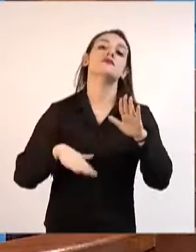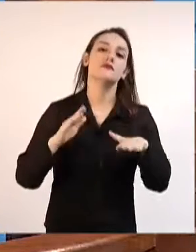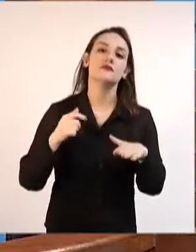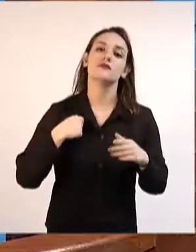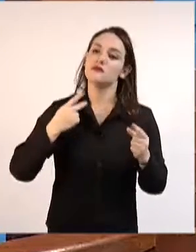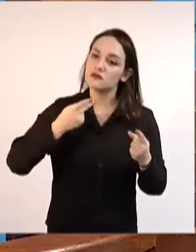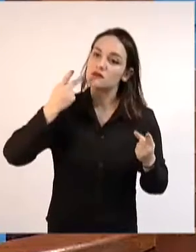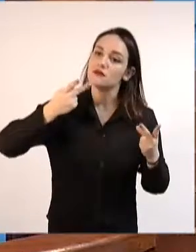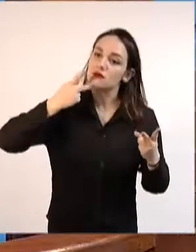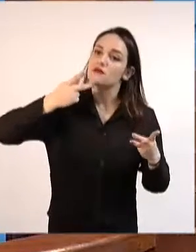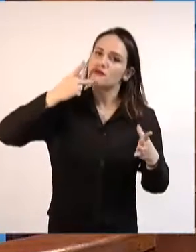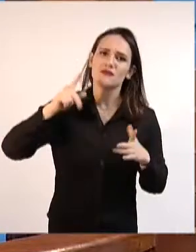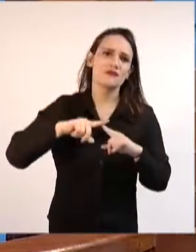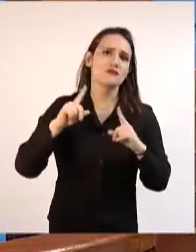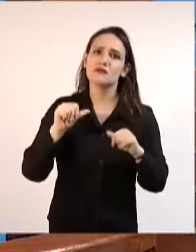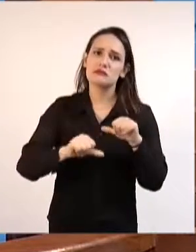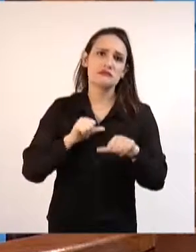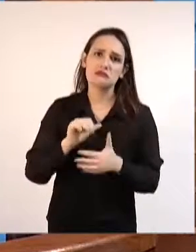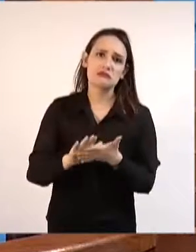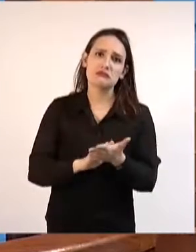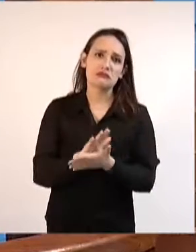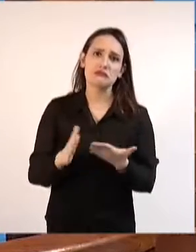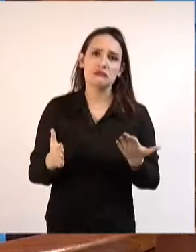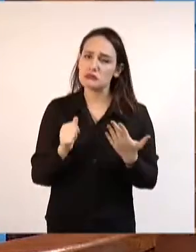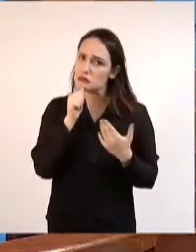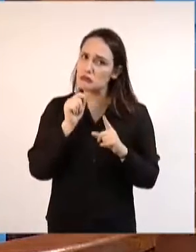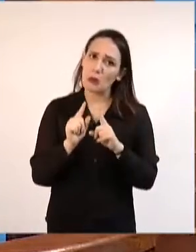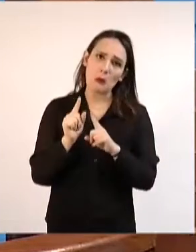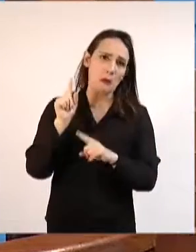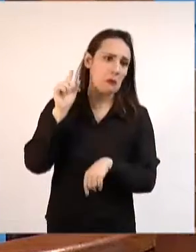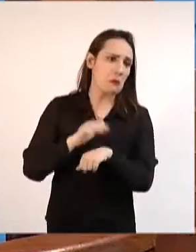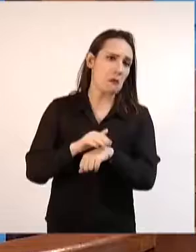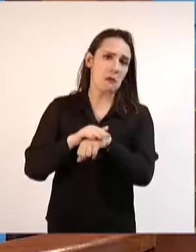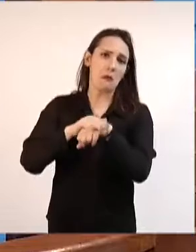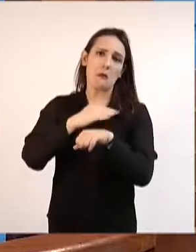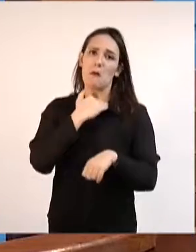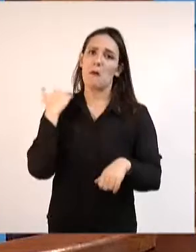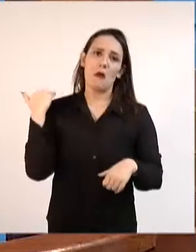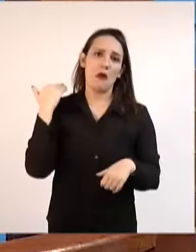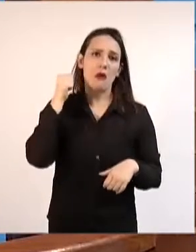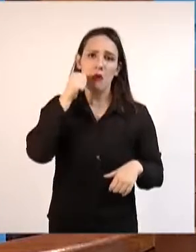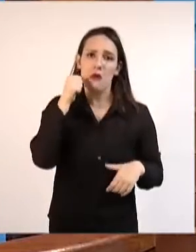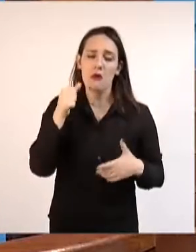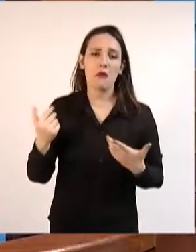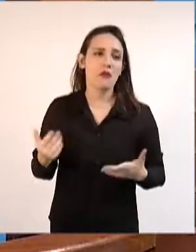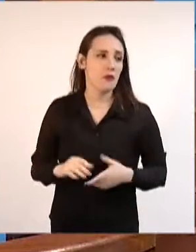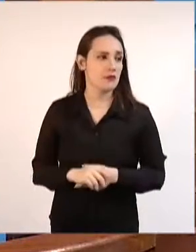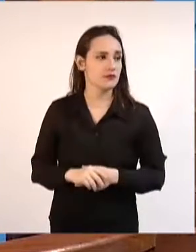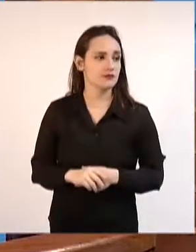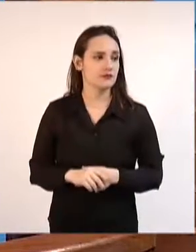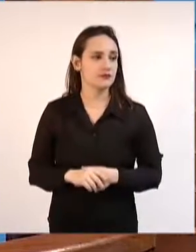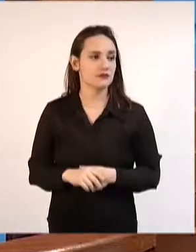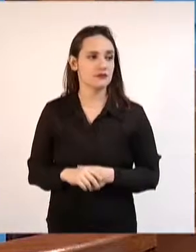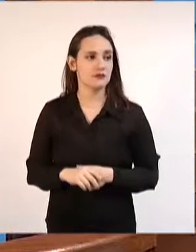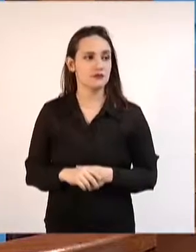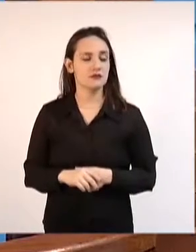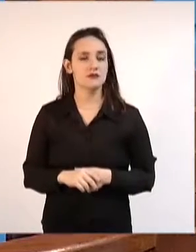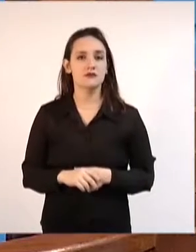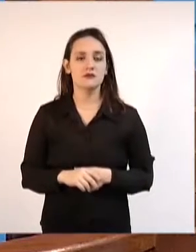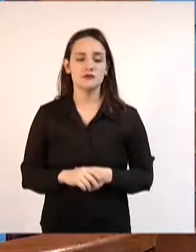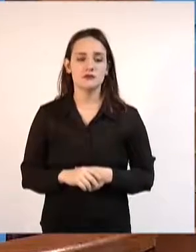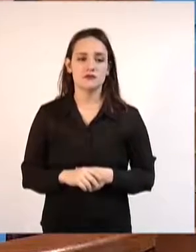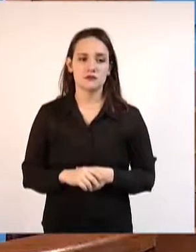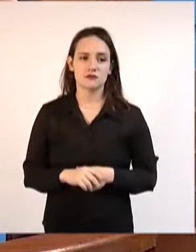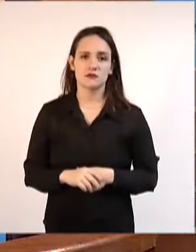continuamos com os mesmos números, ou até piores, como eu falei aqui, nos 6 primeiros meses desse ano, superior aos